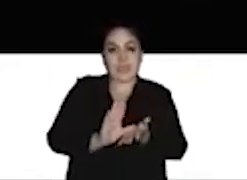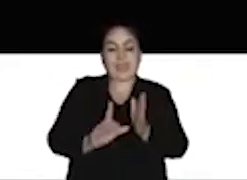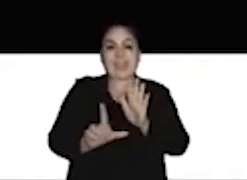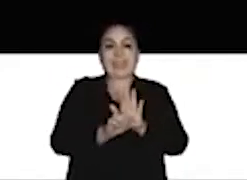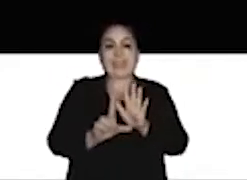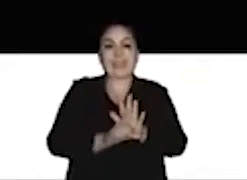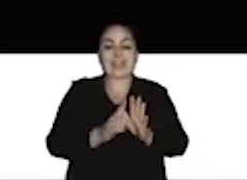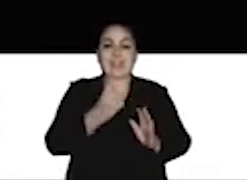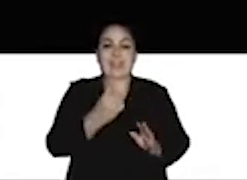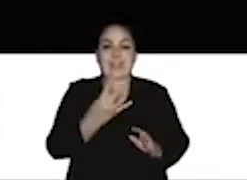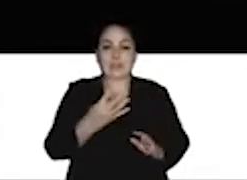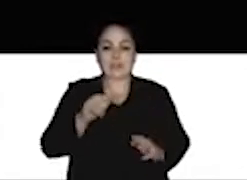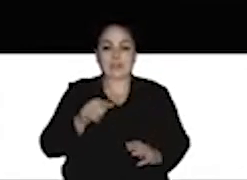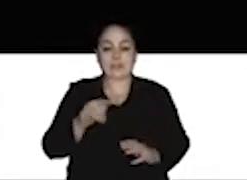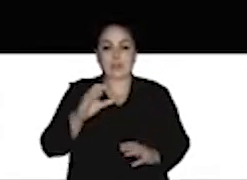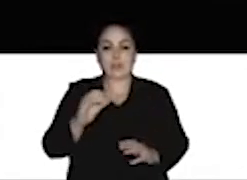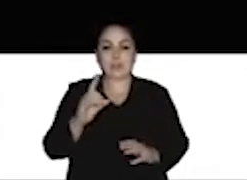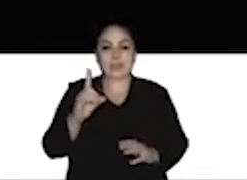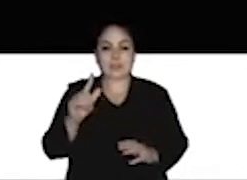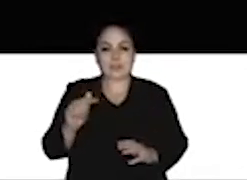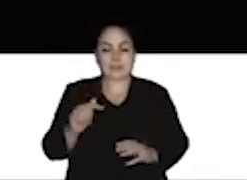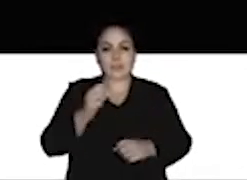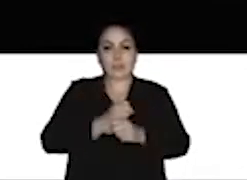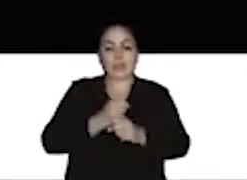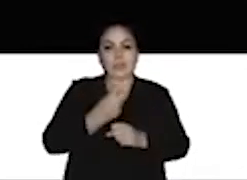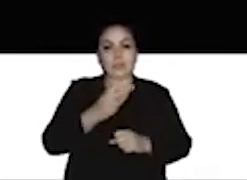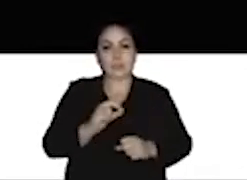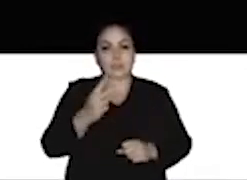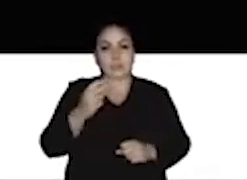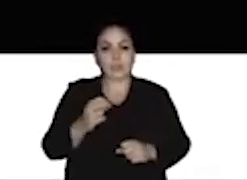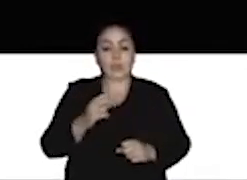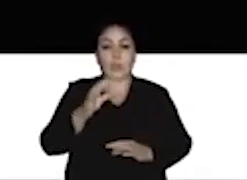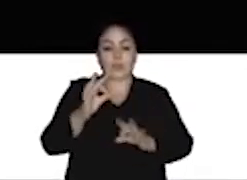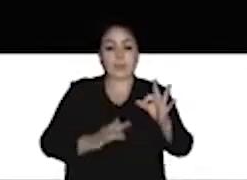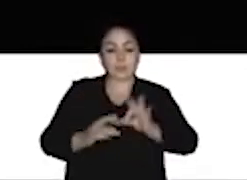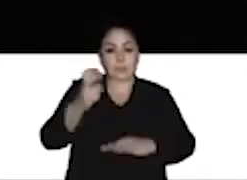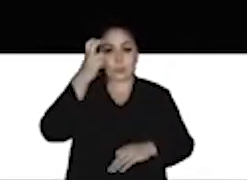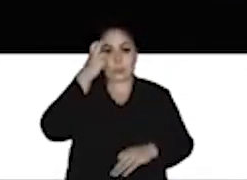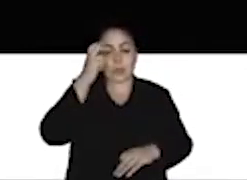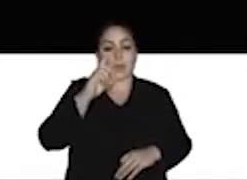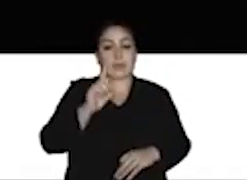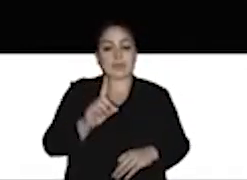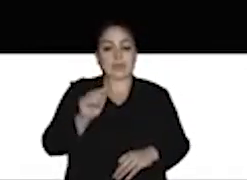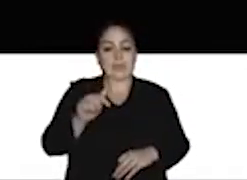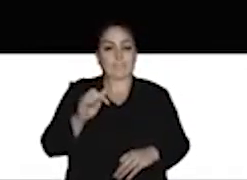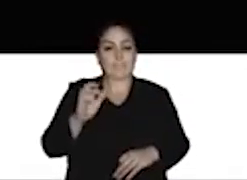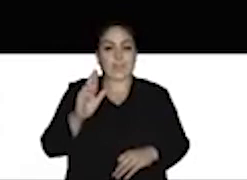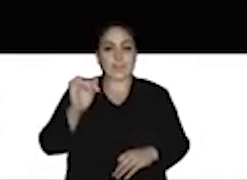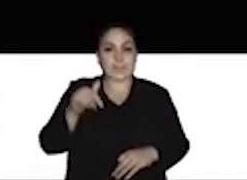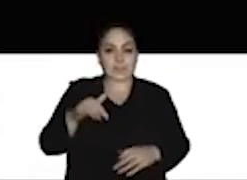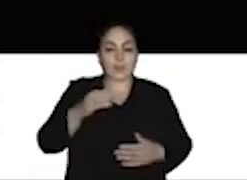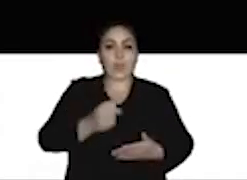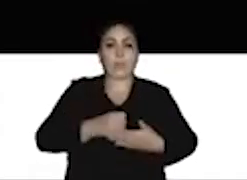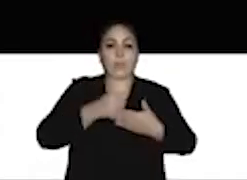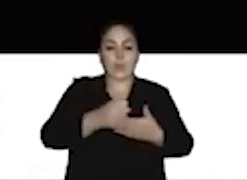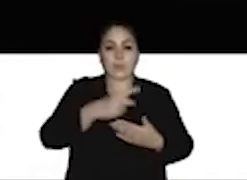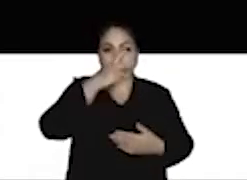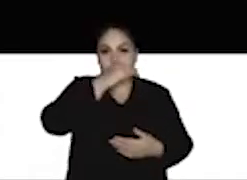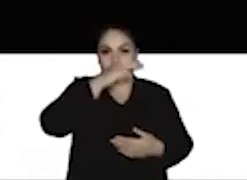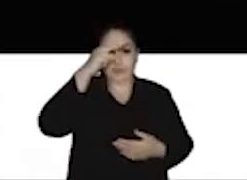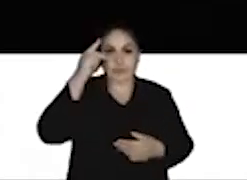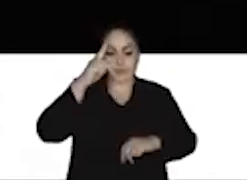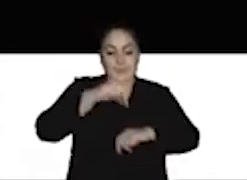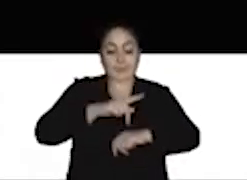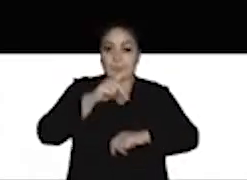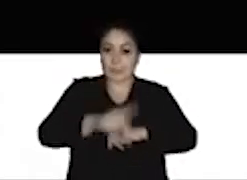nº 14.017, de 2020. O planejamento cultural é da Demarim e o apoio da Prefeitura Municipal